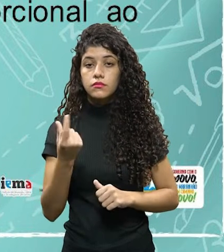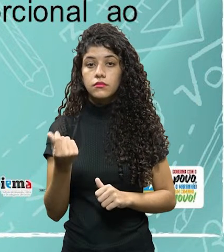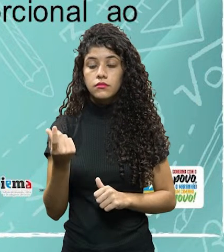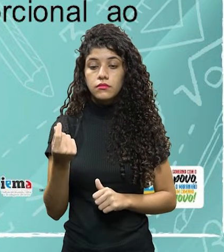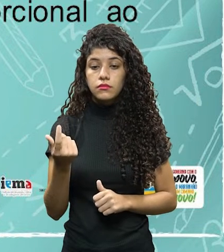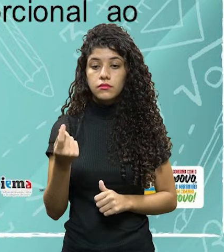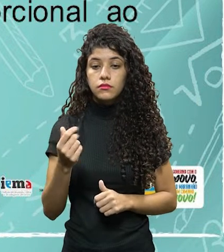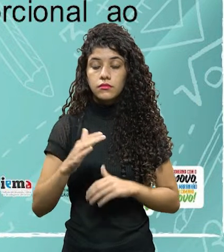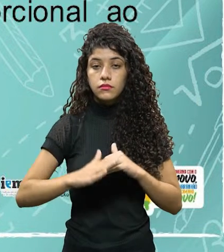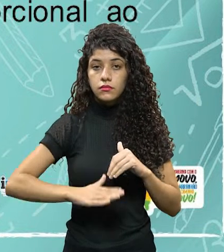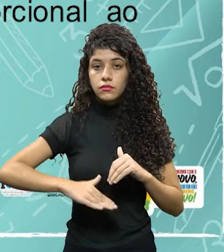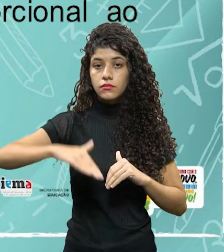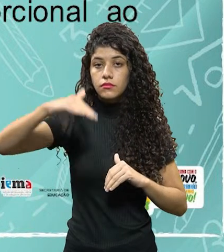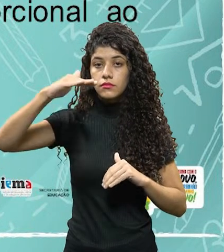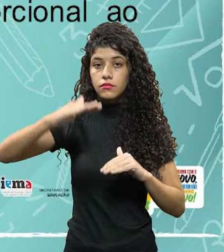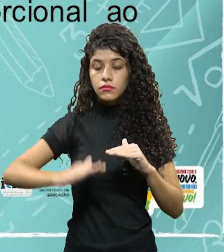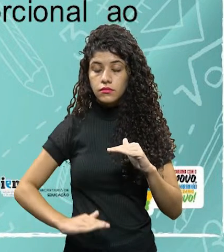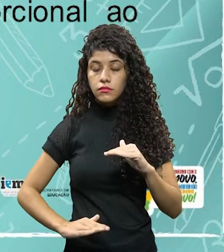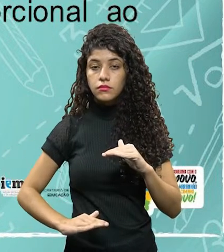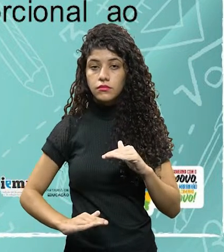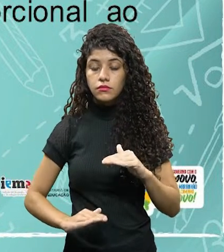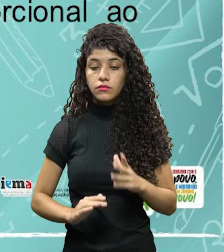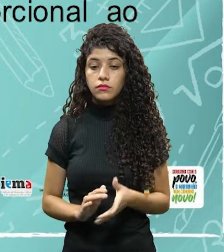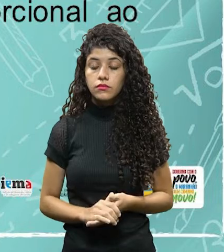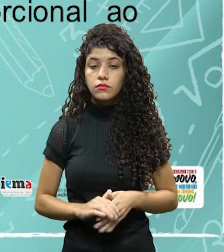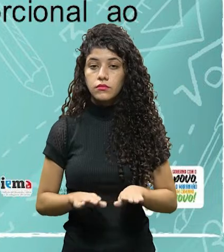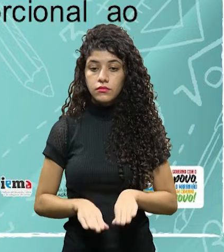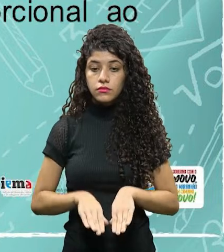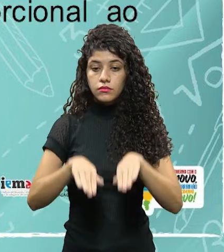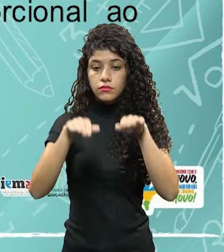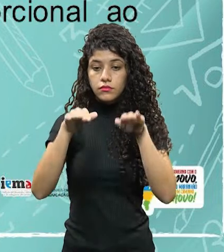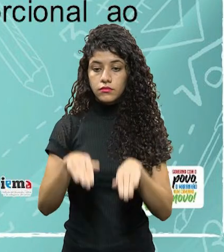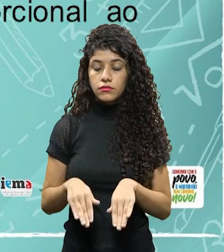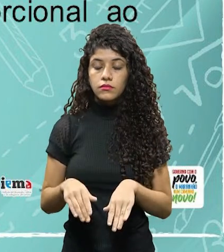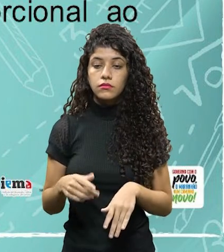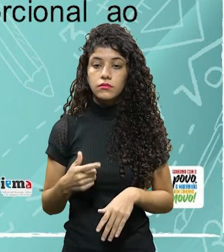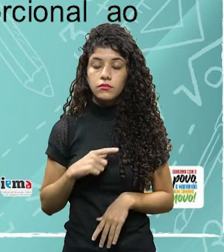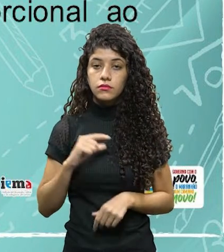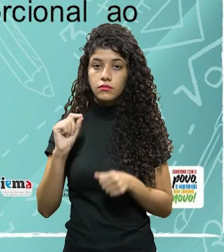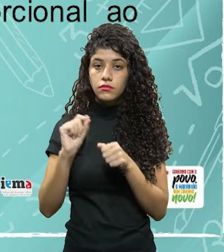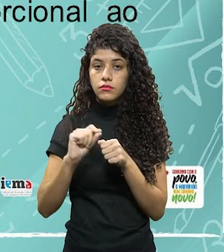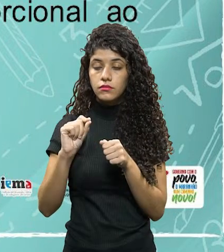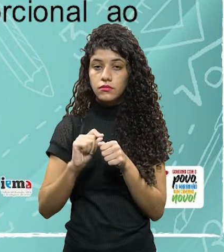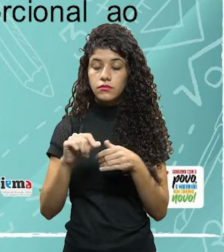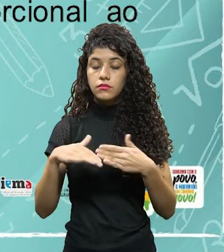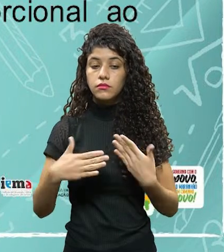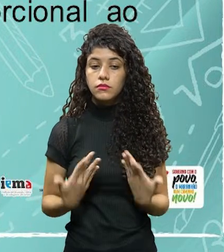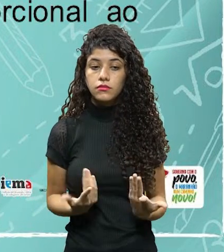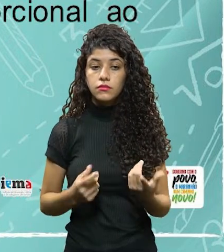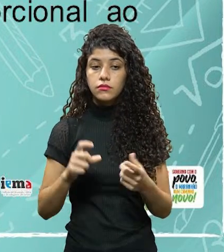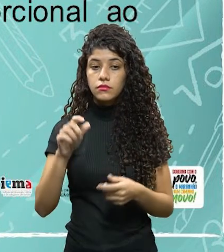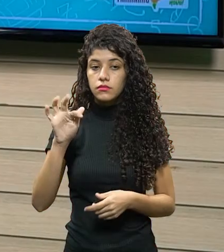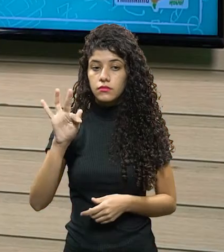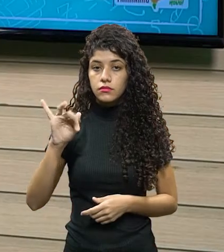gastos que aumentam e diminuem de forma proporcional ao nível da atividade. Então, os custos fixos, eles não